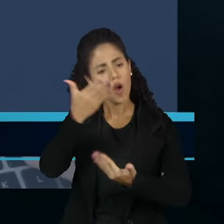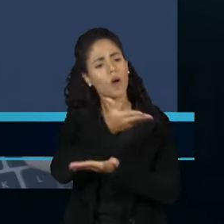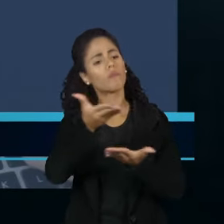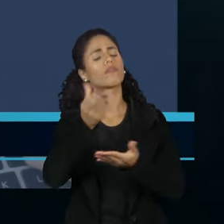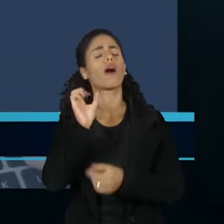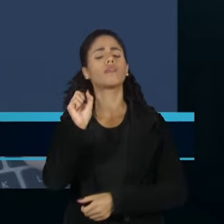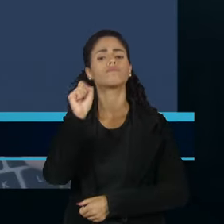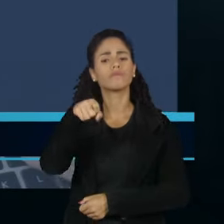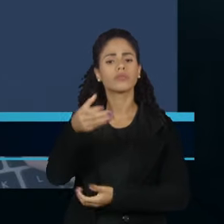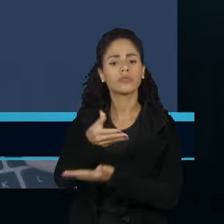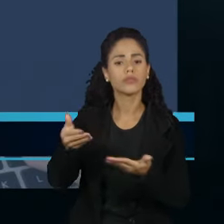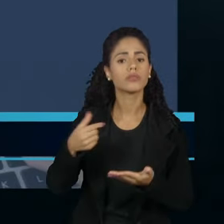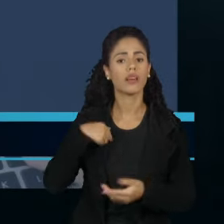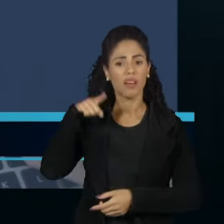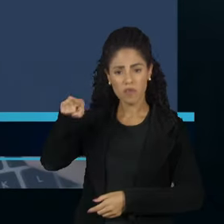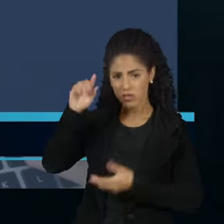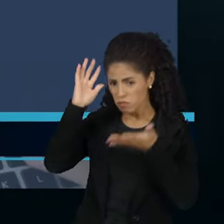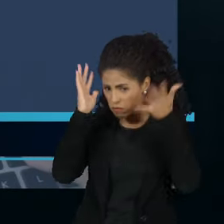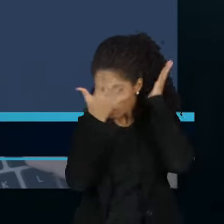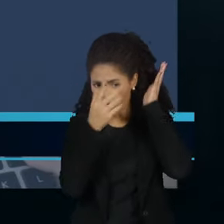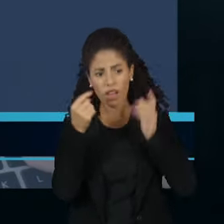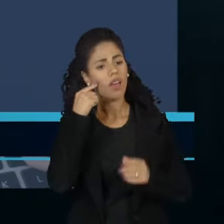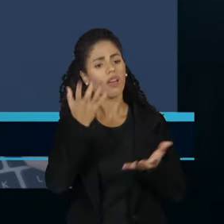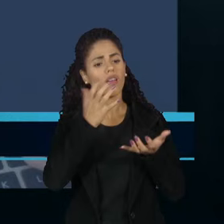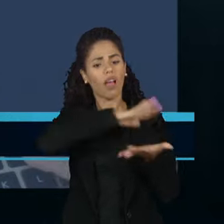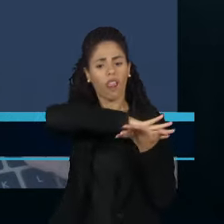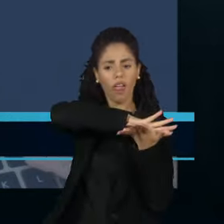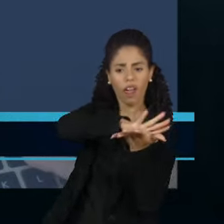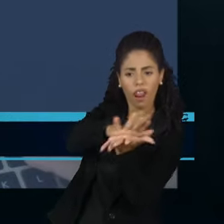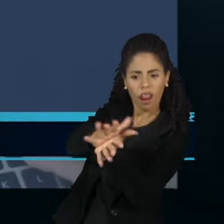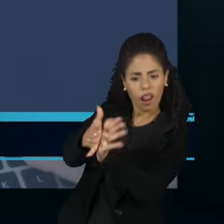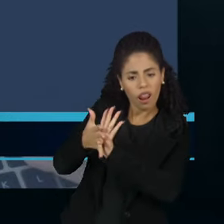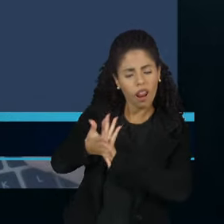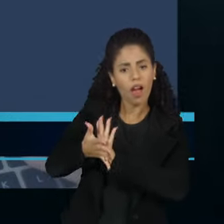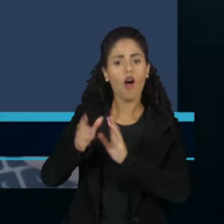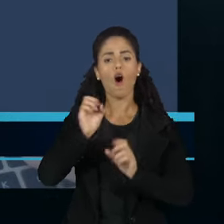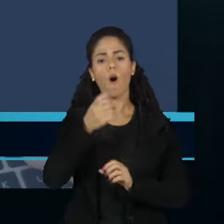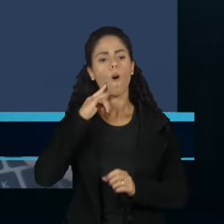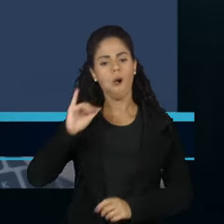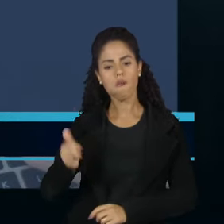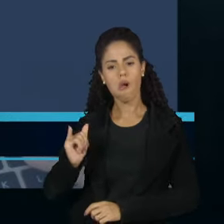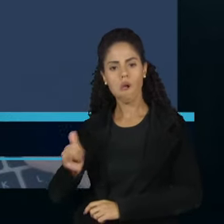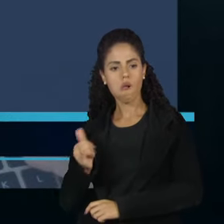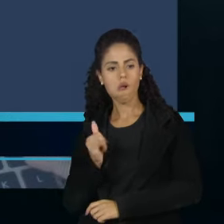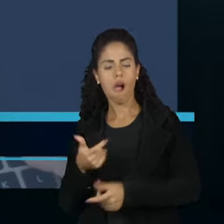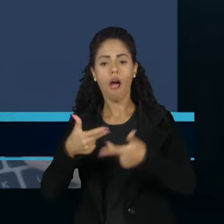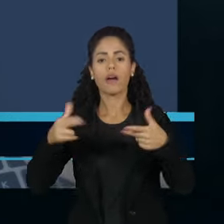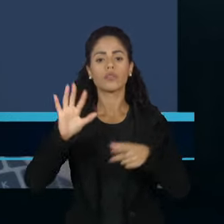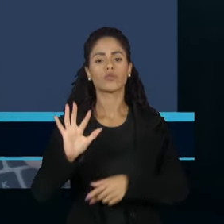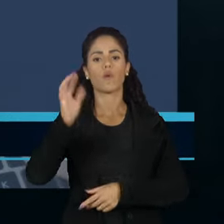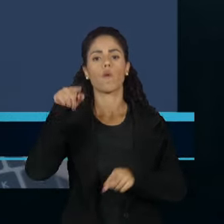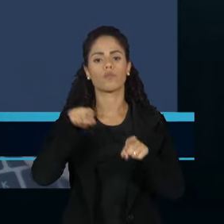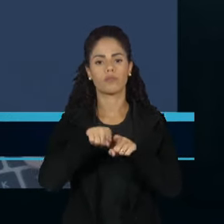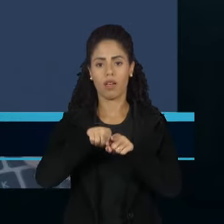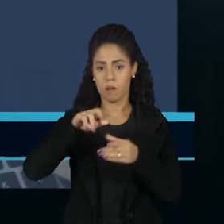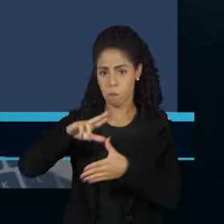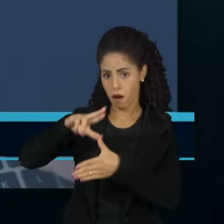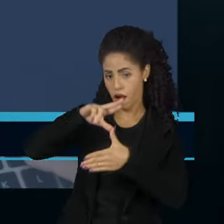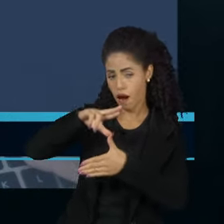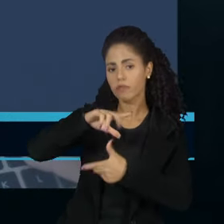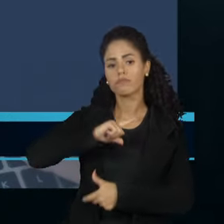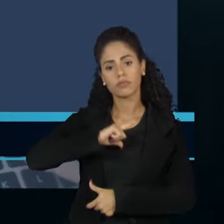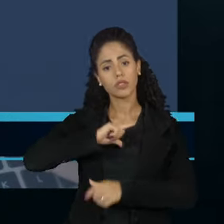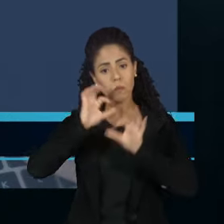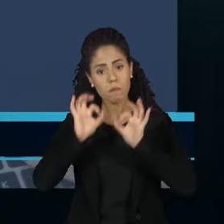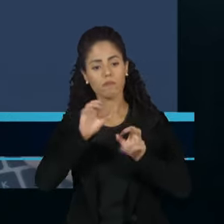Obrador e disse que Milei busca destruir ou ao menos tirar proveito da integração latino-americana. Afirmou